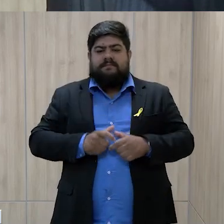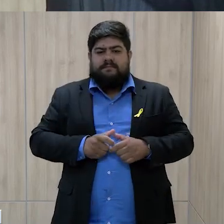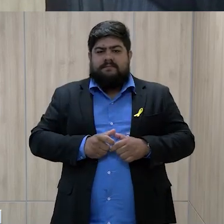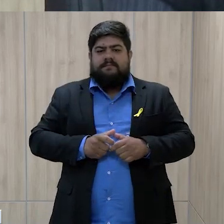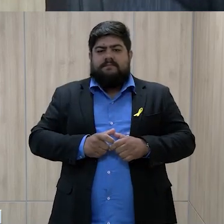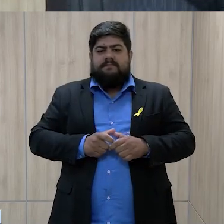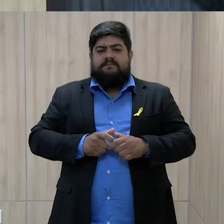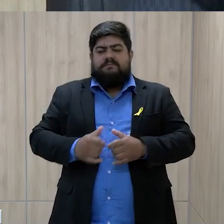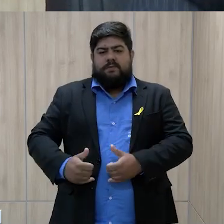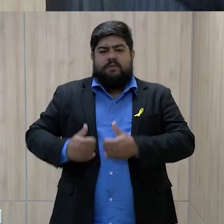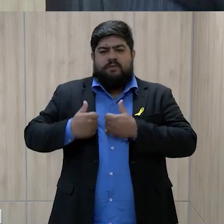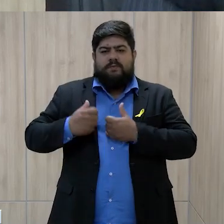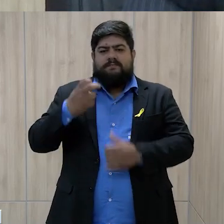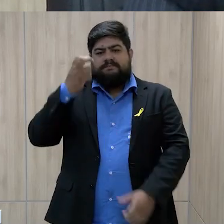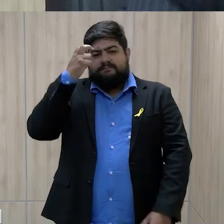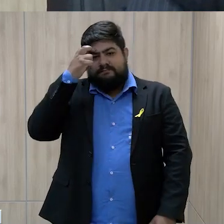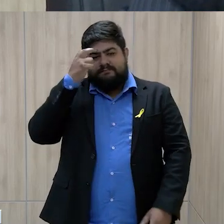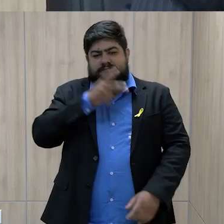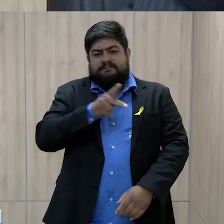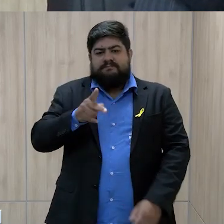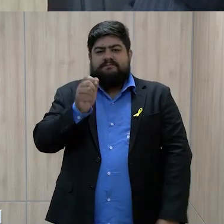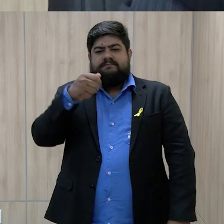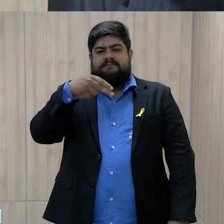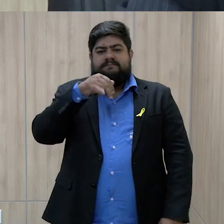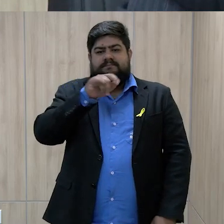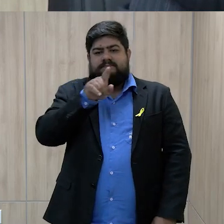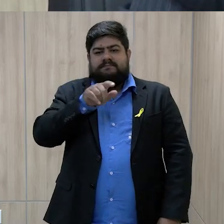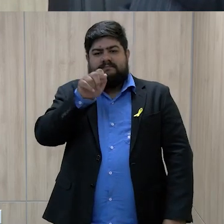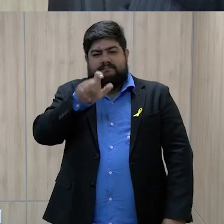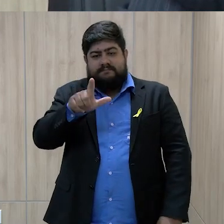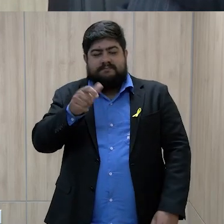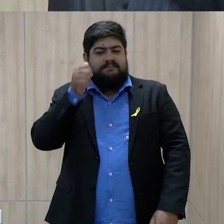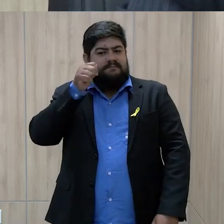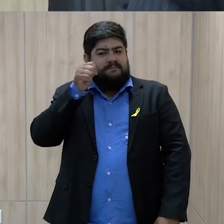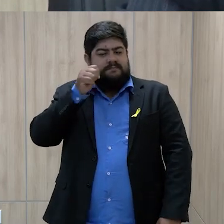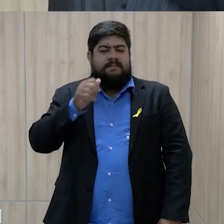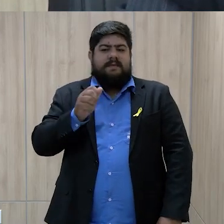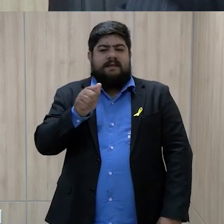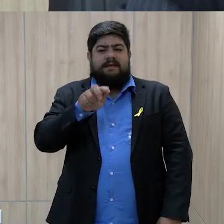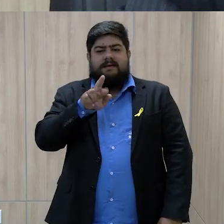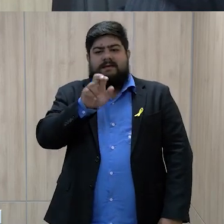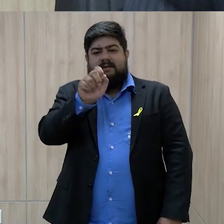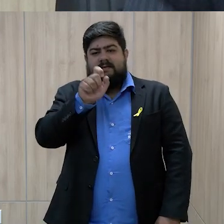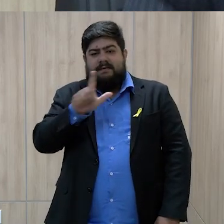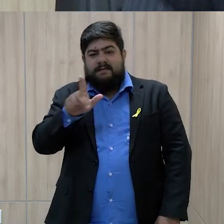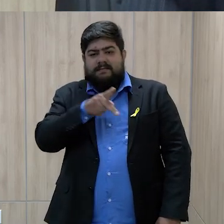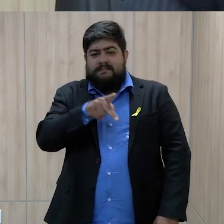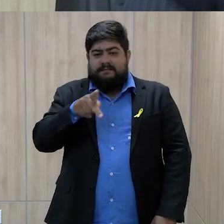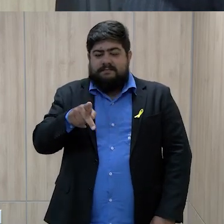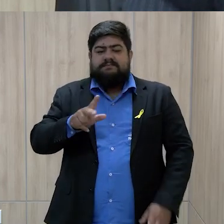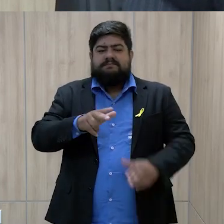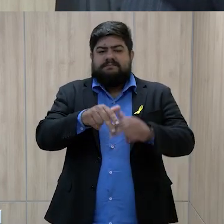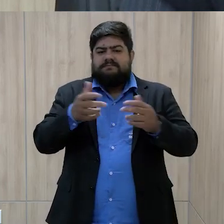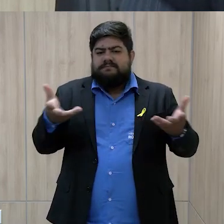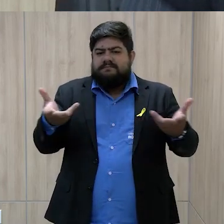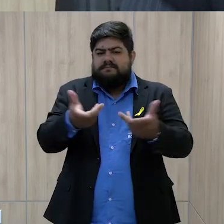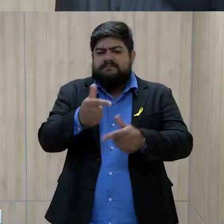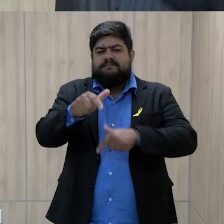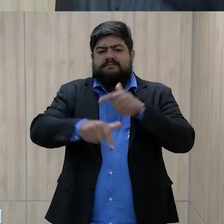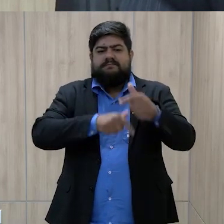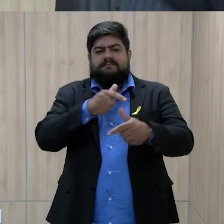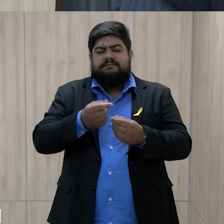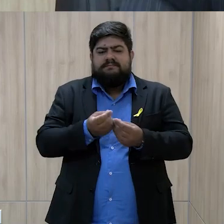medalha do mérito cultural Professor Misael Gomes da Silva a senhora agrael de Jesus Pereira em reconhecimento